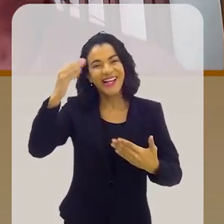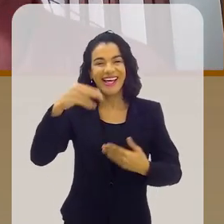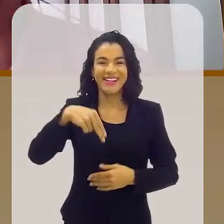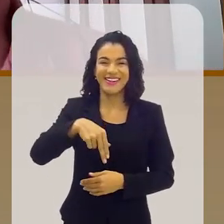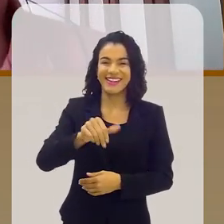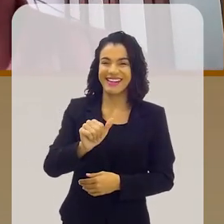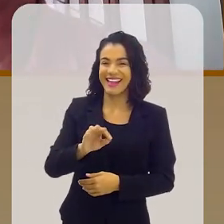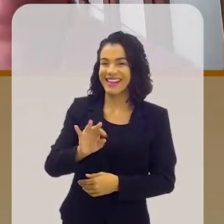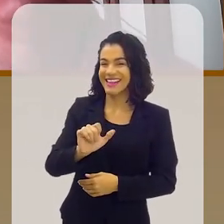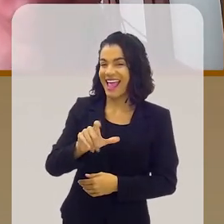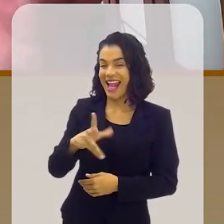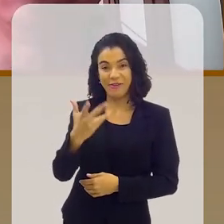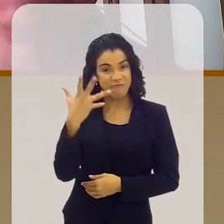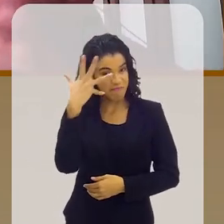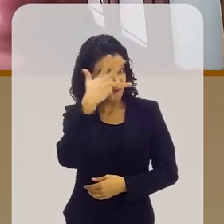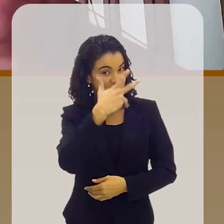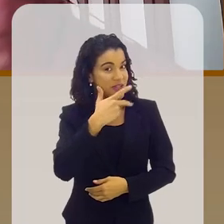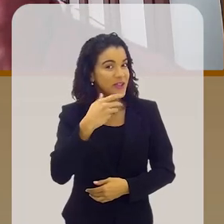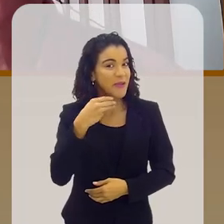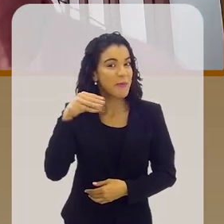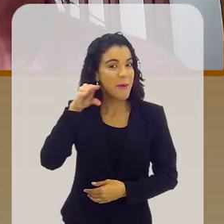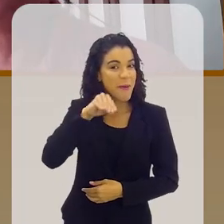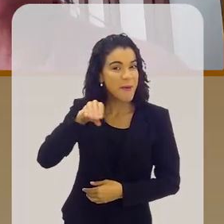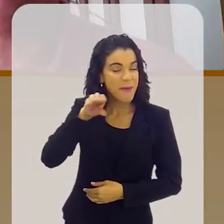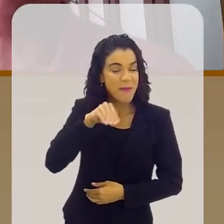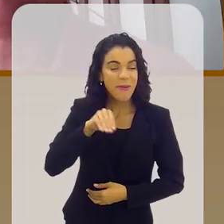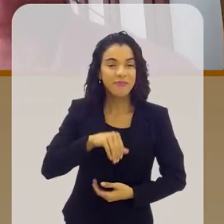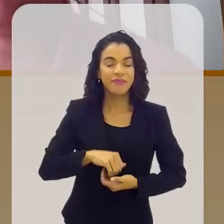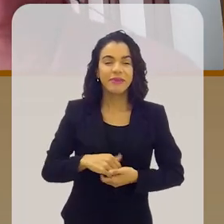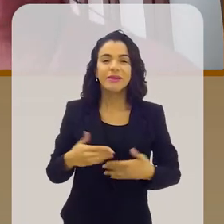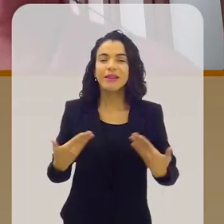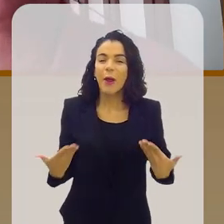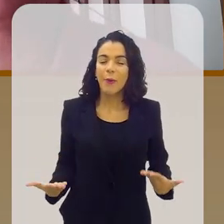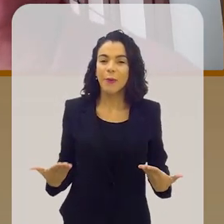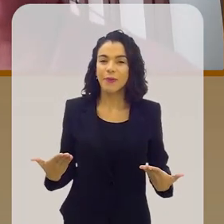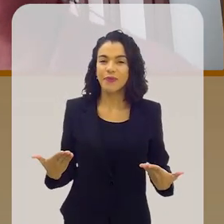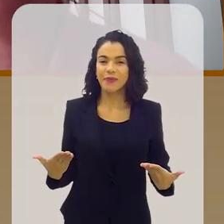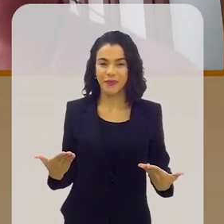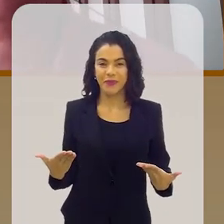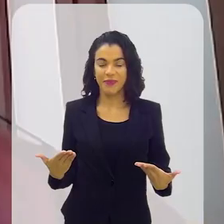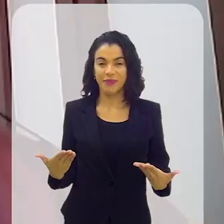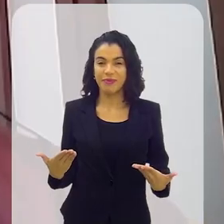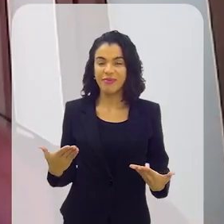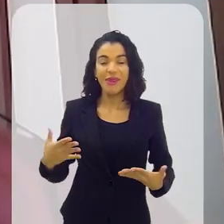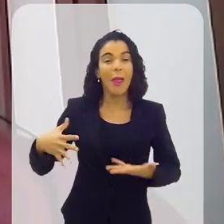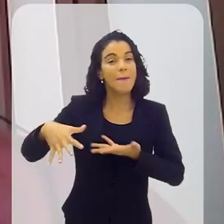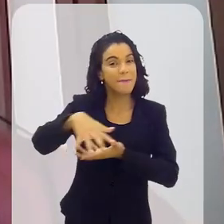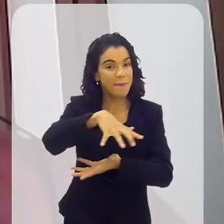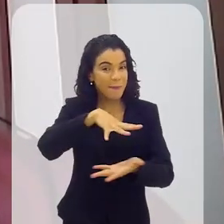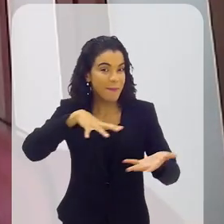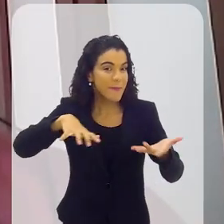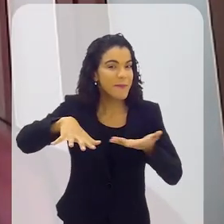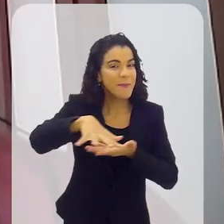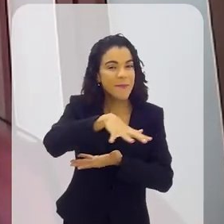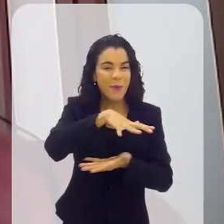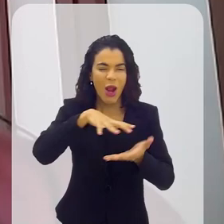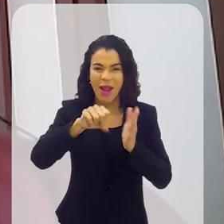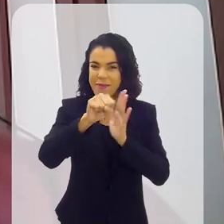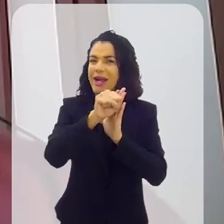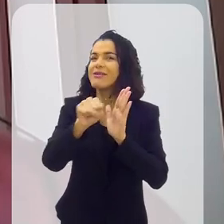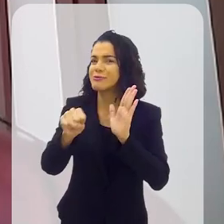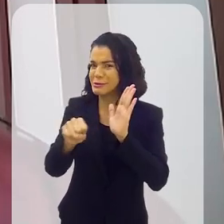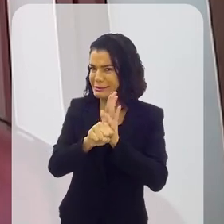Obrigado, obrigado, Natália. Falou bonito. Então, seguinte, isso é a polêmica